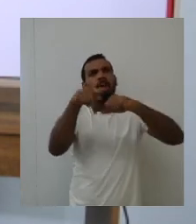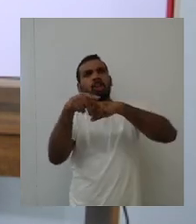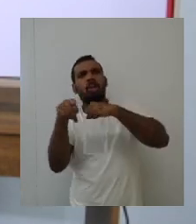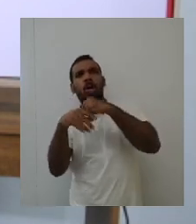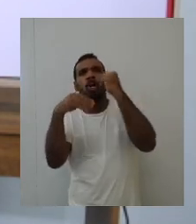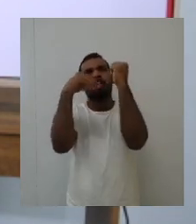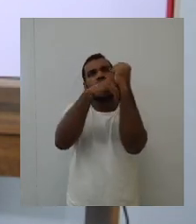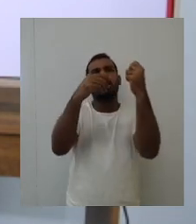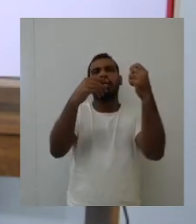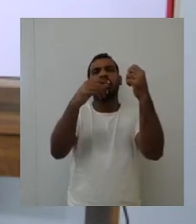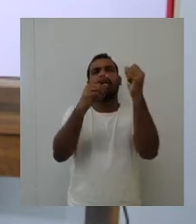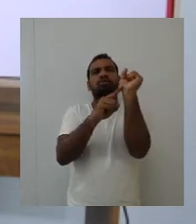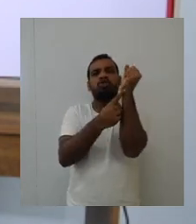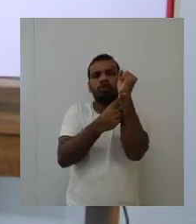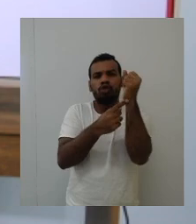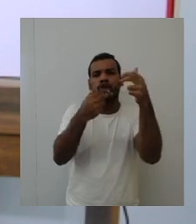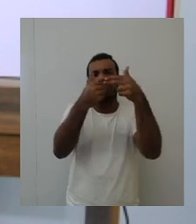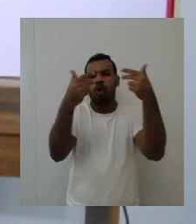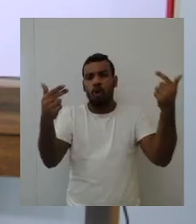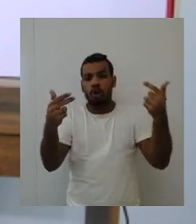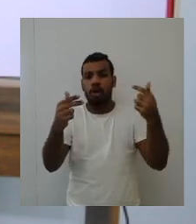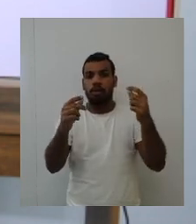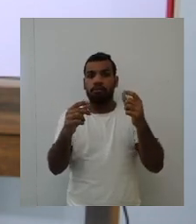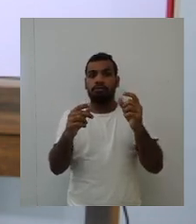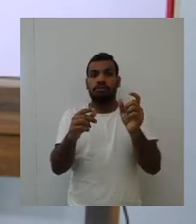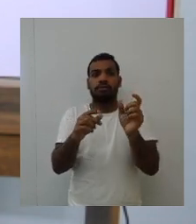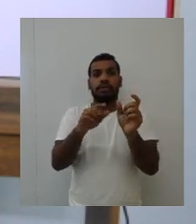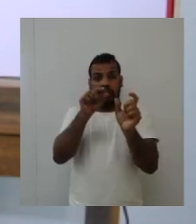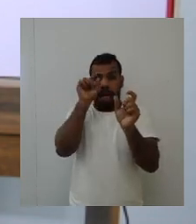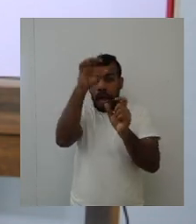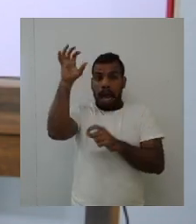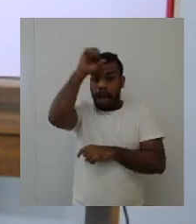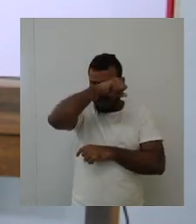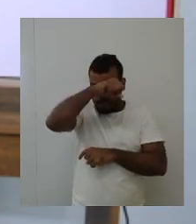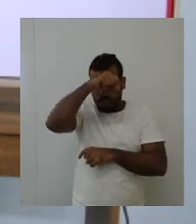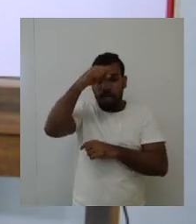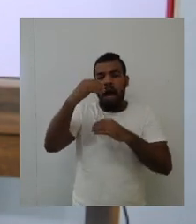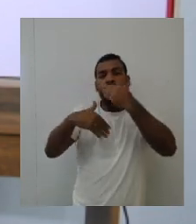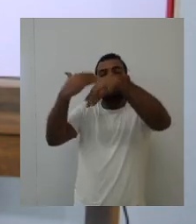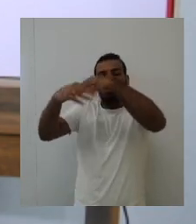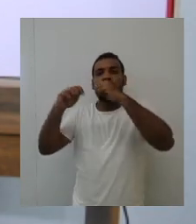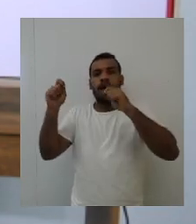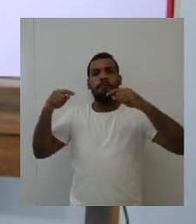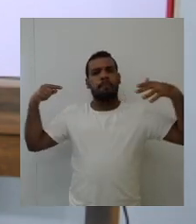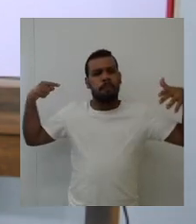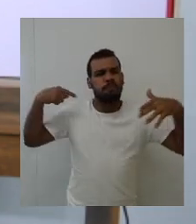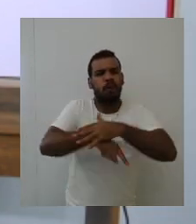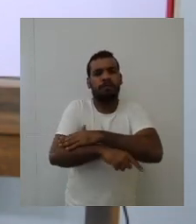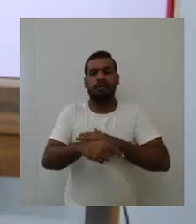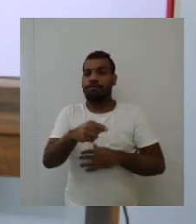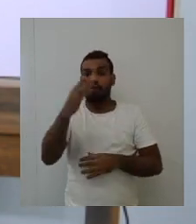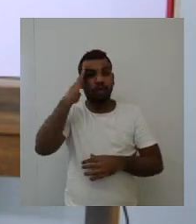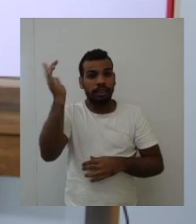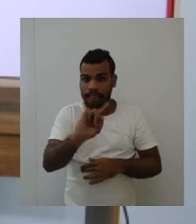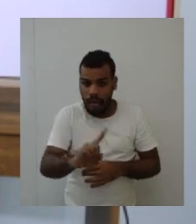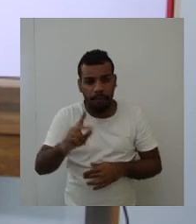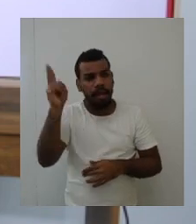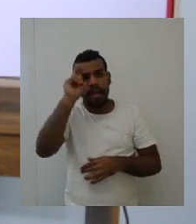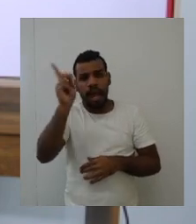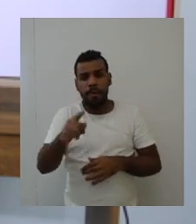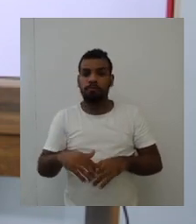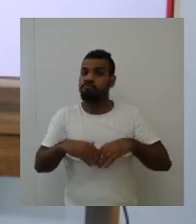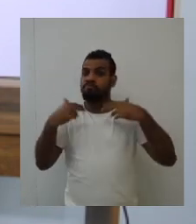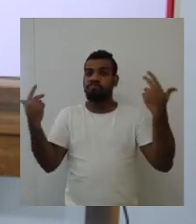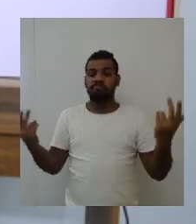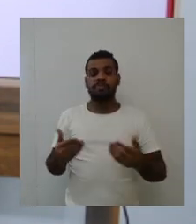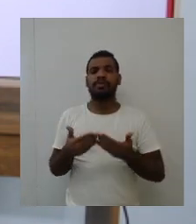textual, certo? Então, seja honesto com você nesse momento. Se você não sabe, ou não entende, ou não lembra, enfim, de classe de